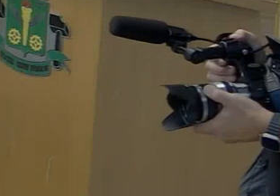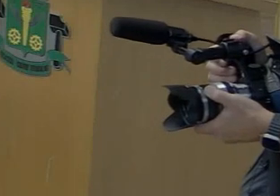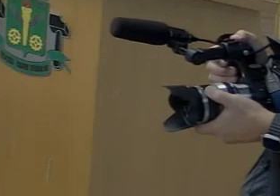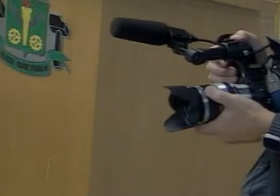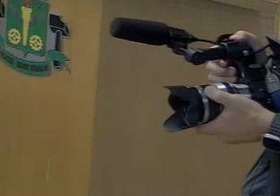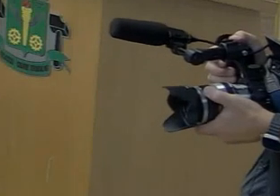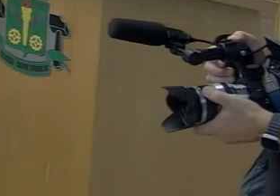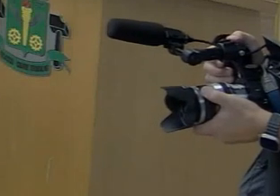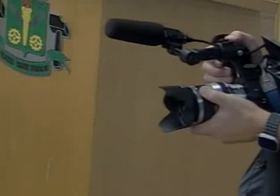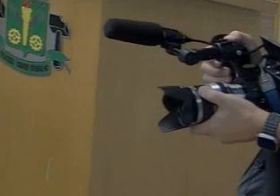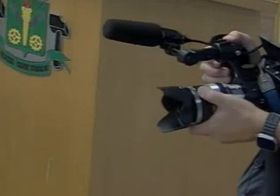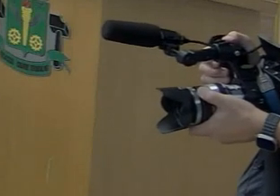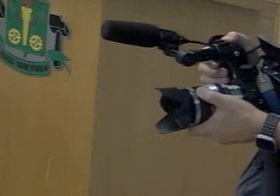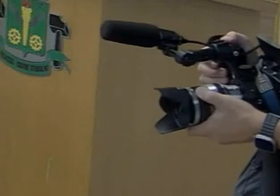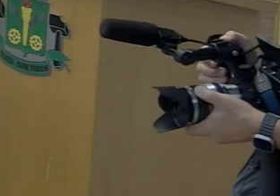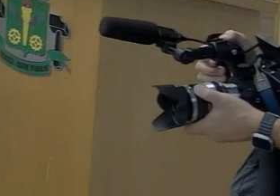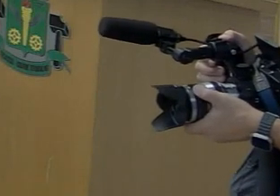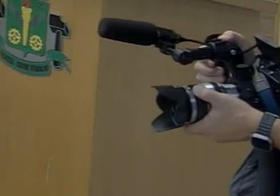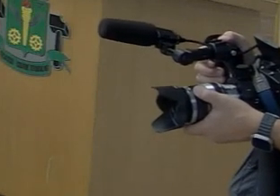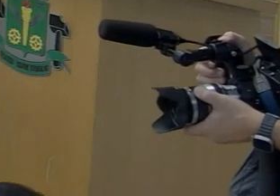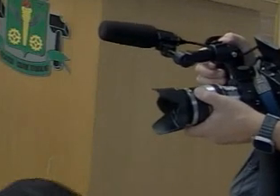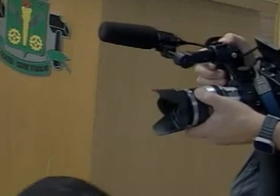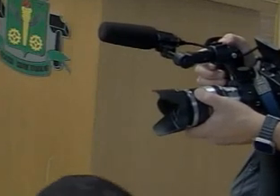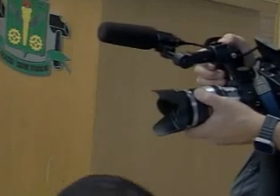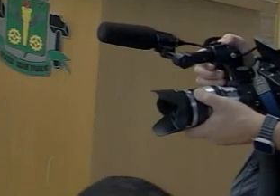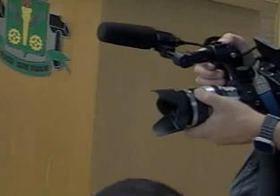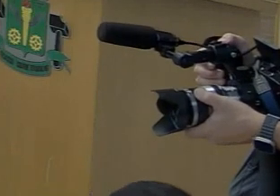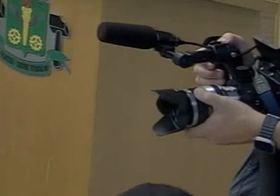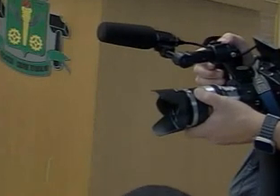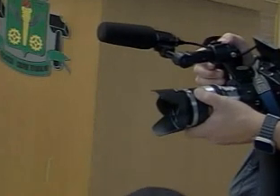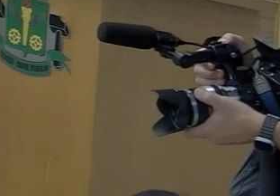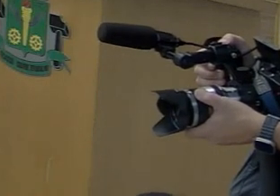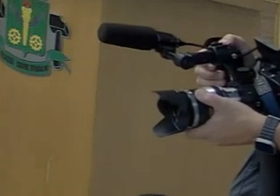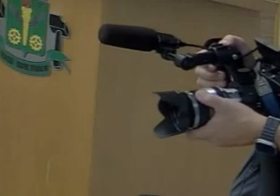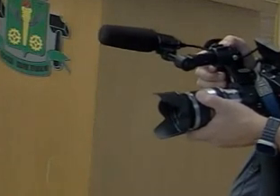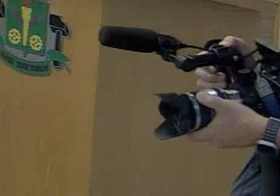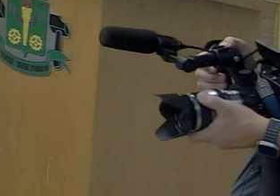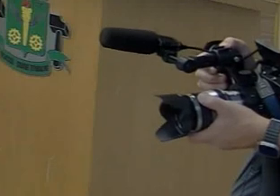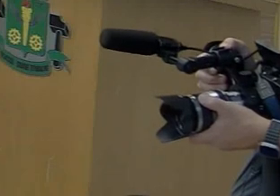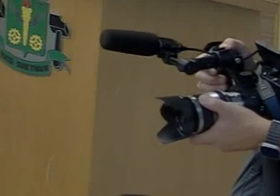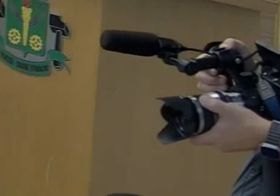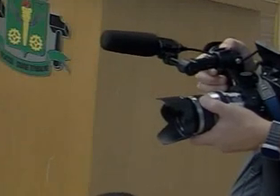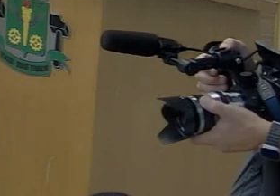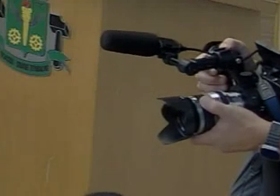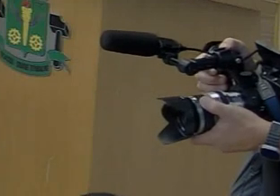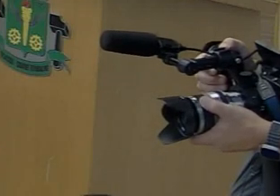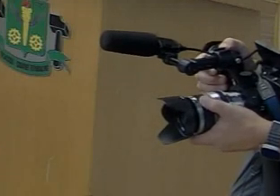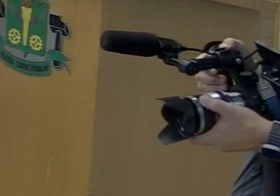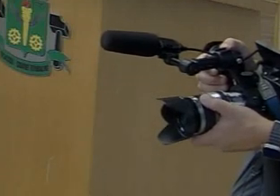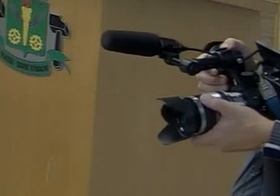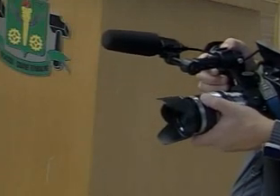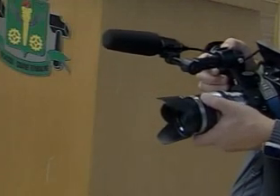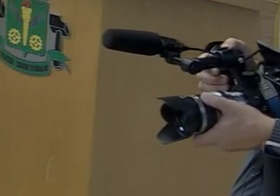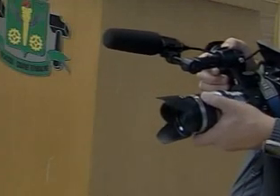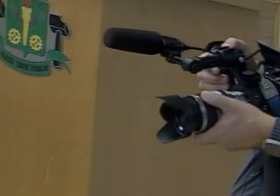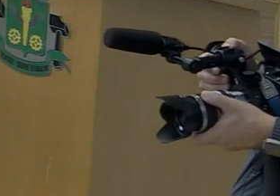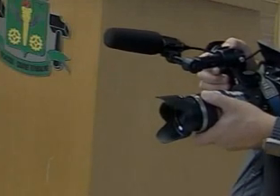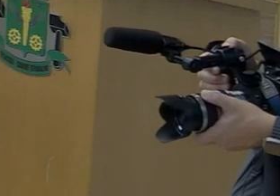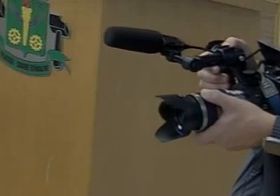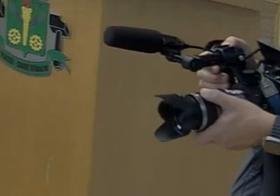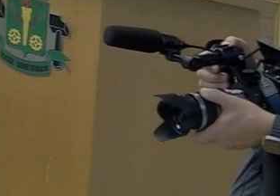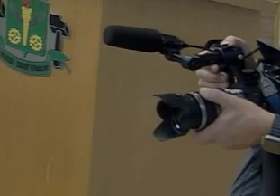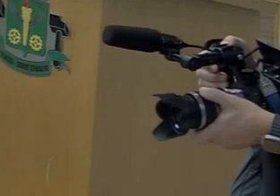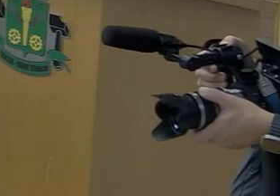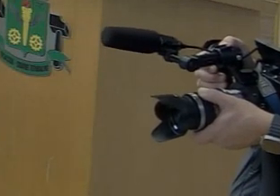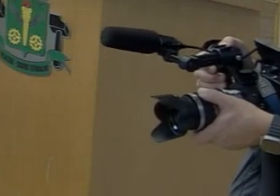anexo, com protesto de elevada e distinta consideração, vereador Ralph Silva. Mais um. Ofício